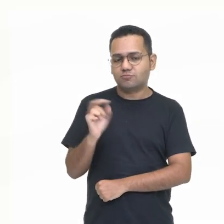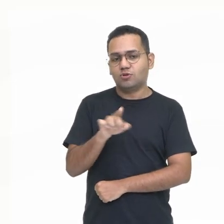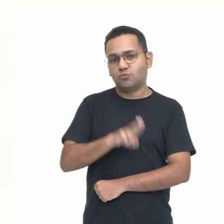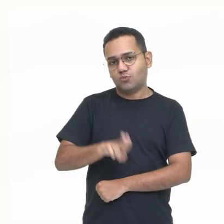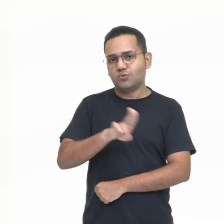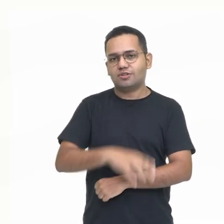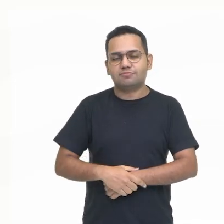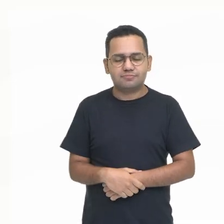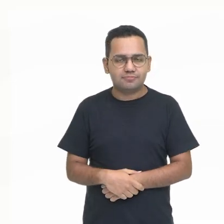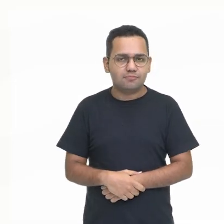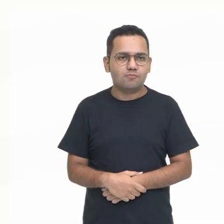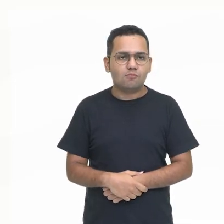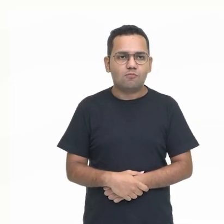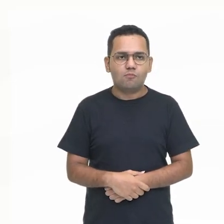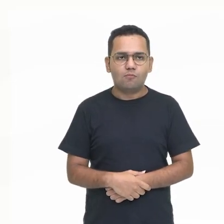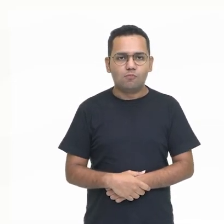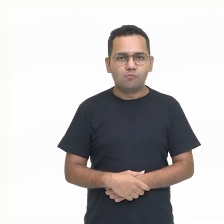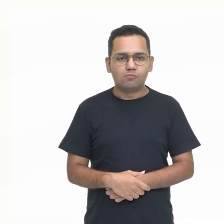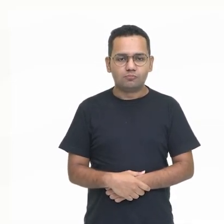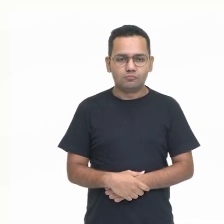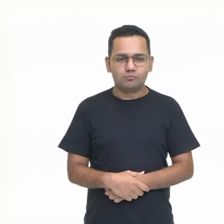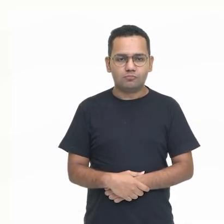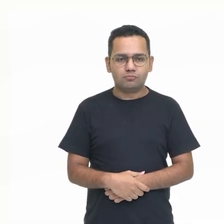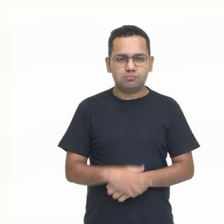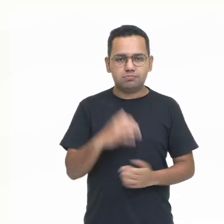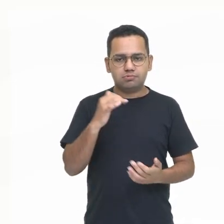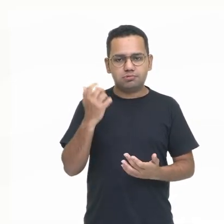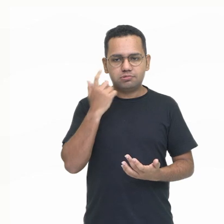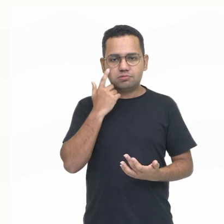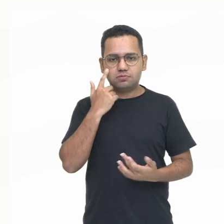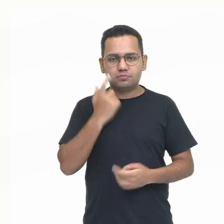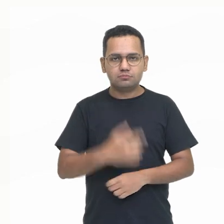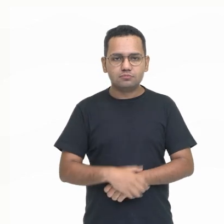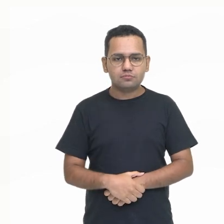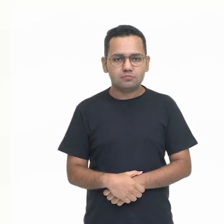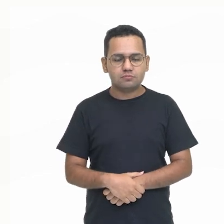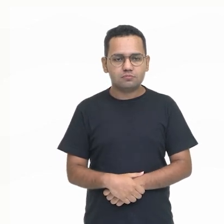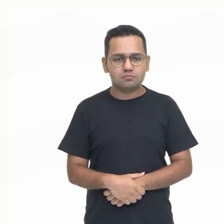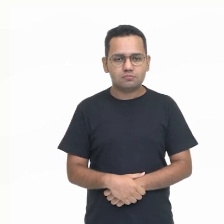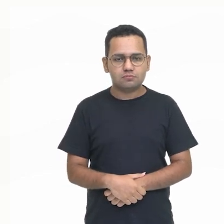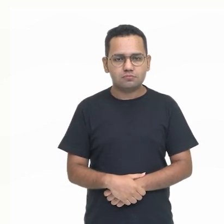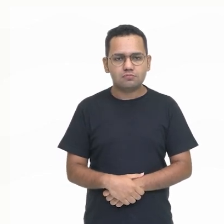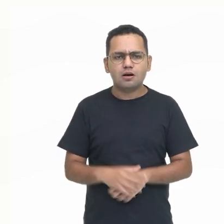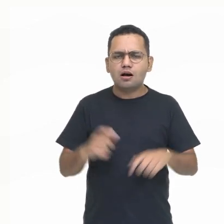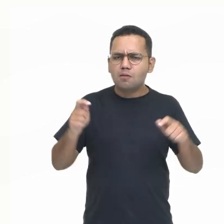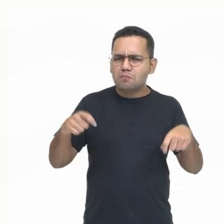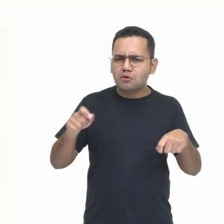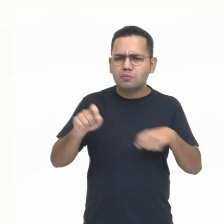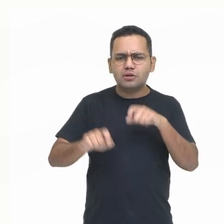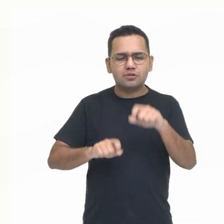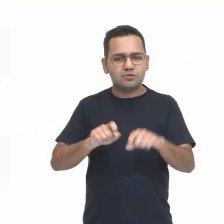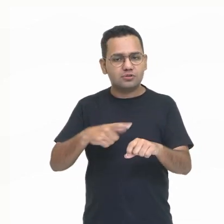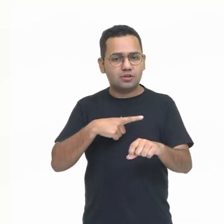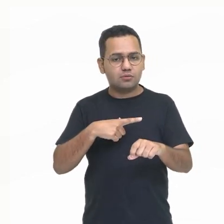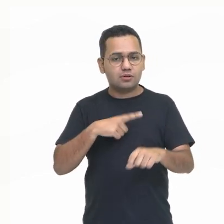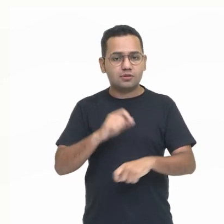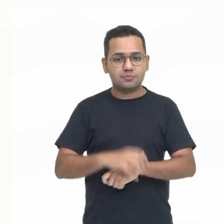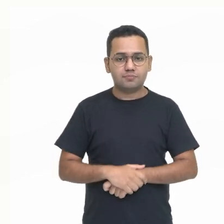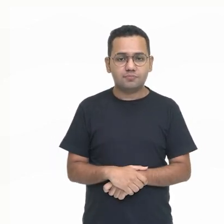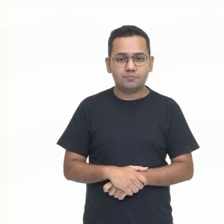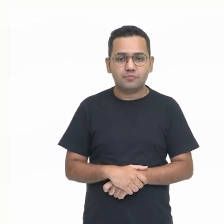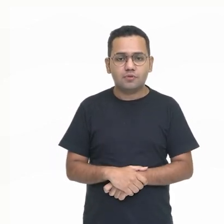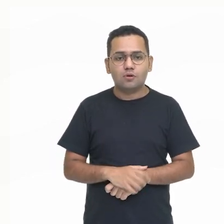também. Tá? E esse também é um conceito que nos ajuda aqui a trabalhar com as permutações